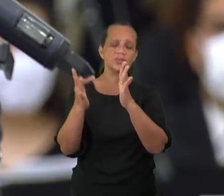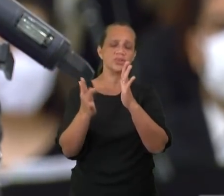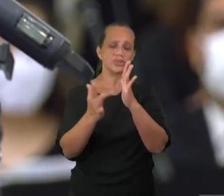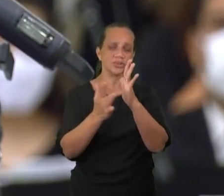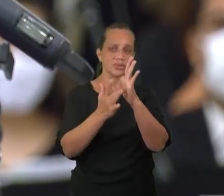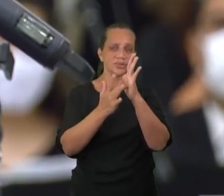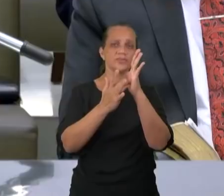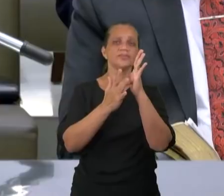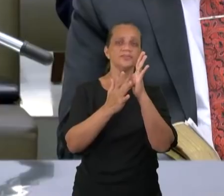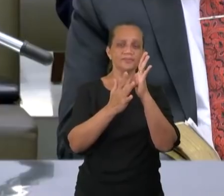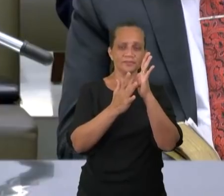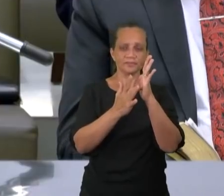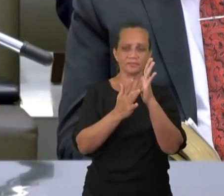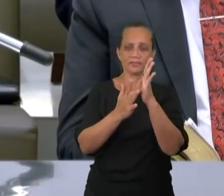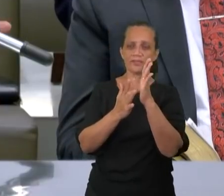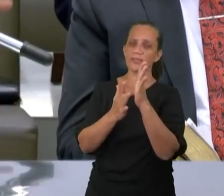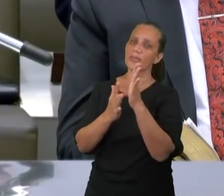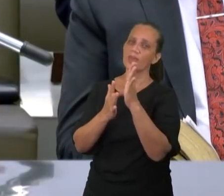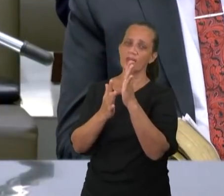Não